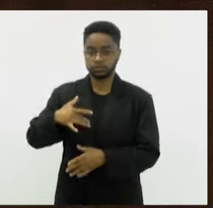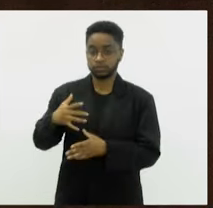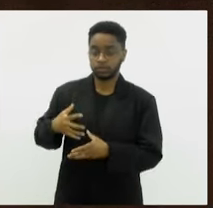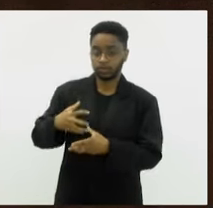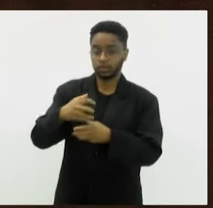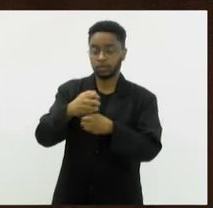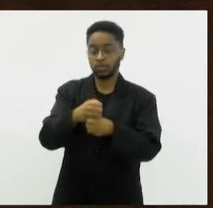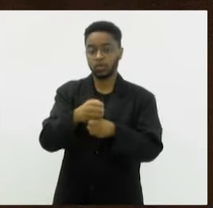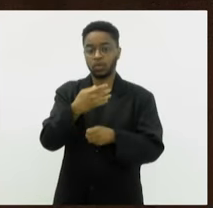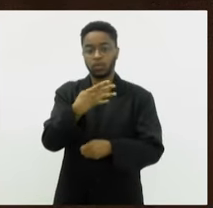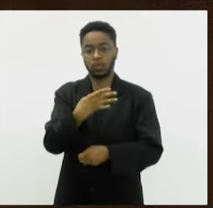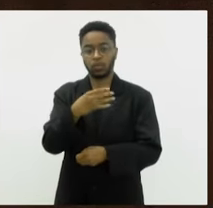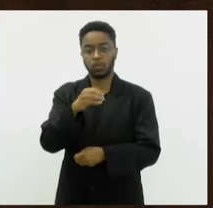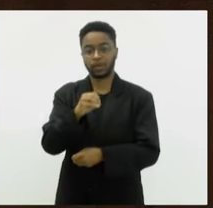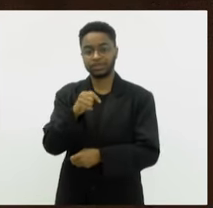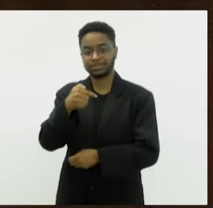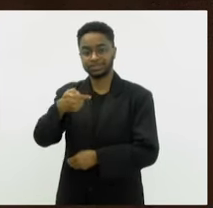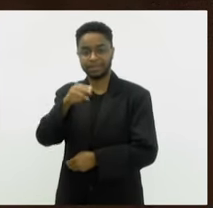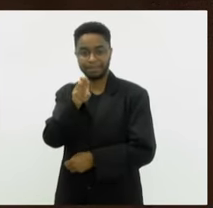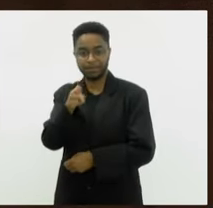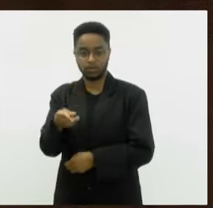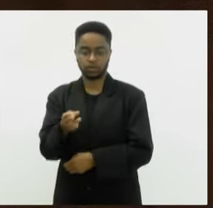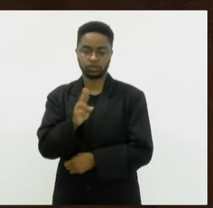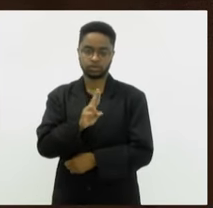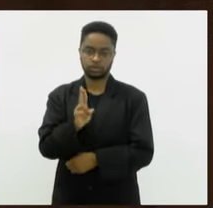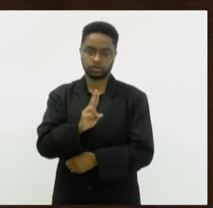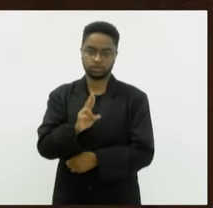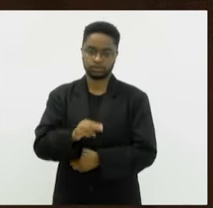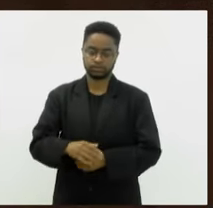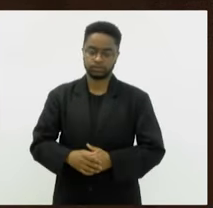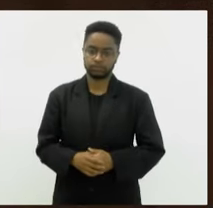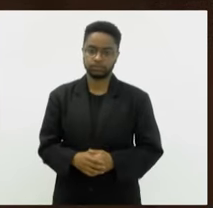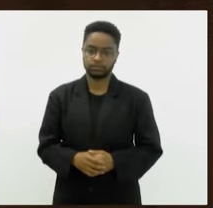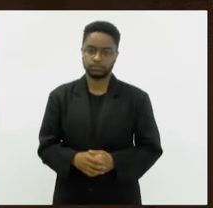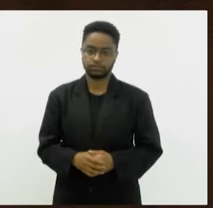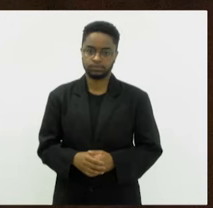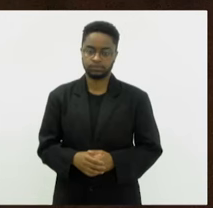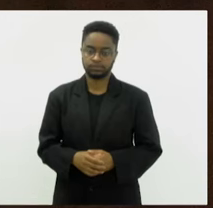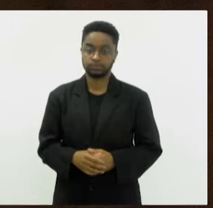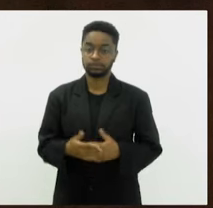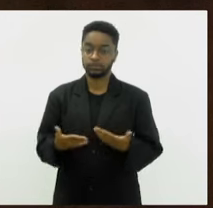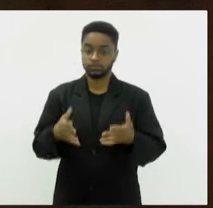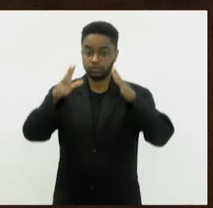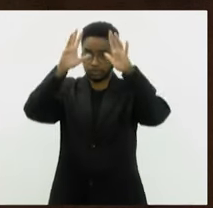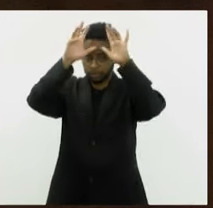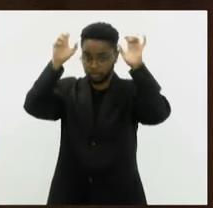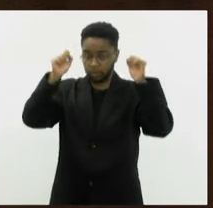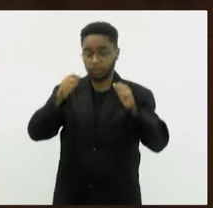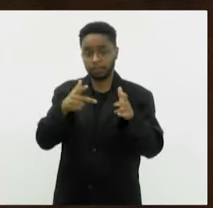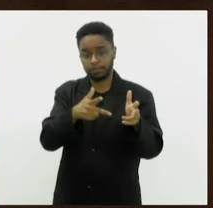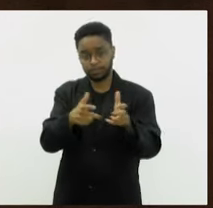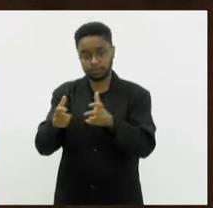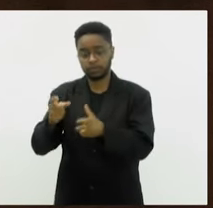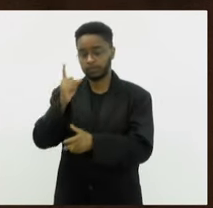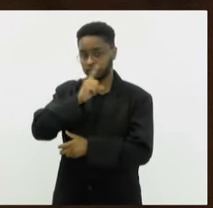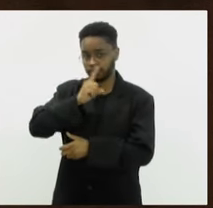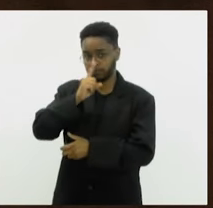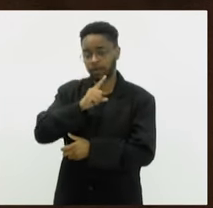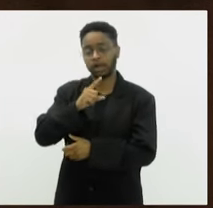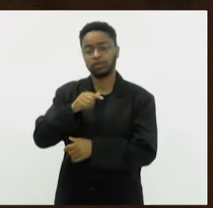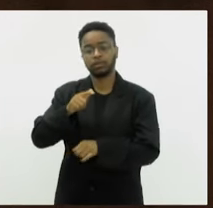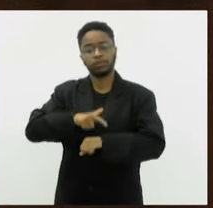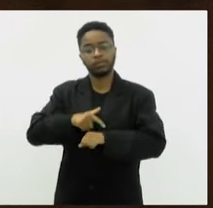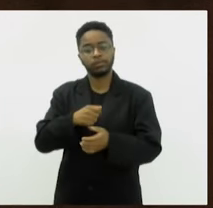407 milhões de reais. O tribunal identificou irregularidades em contratações realizadas